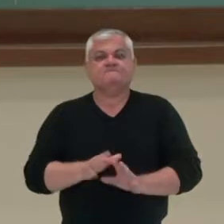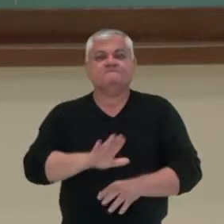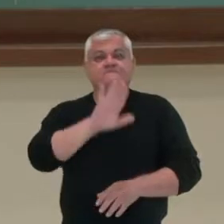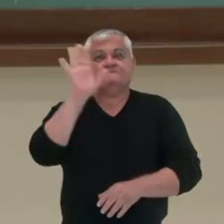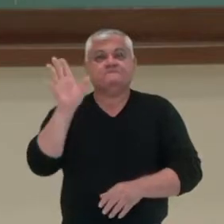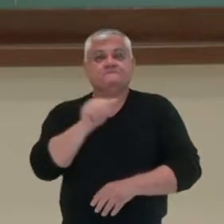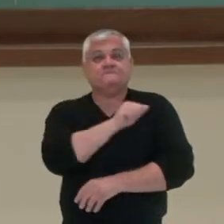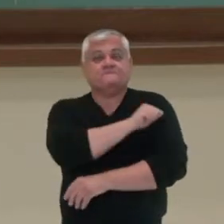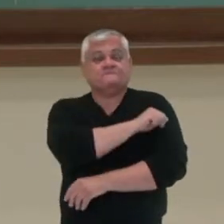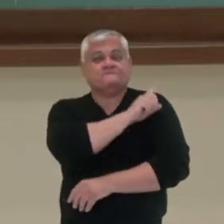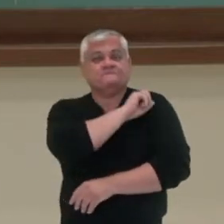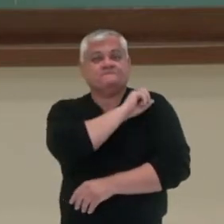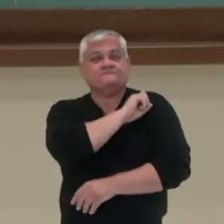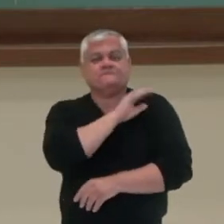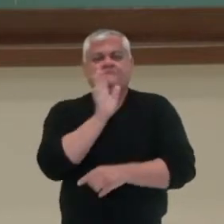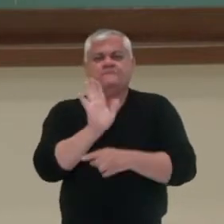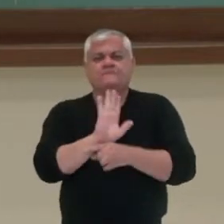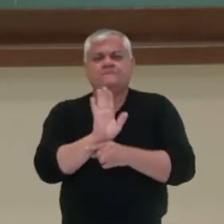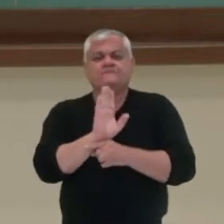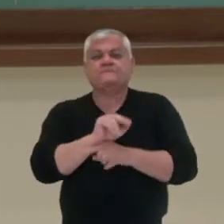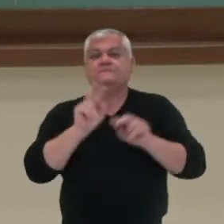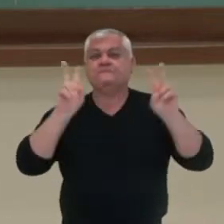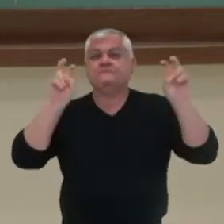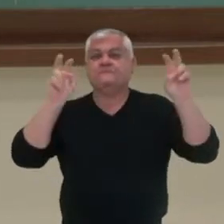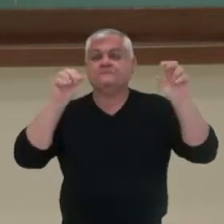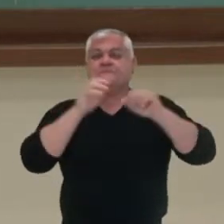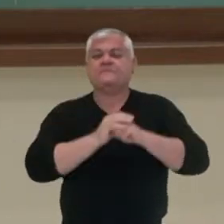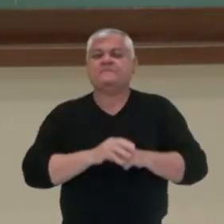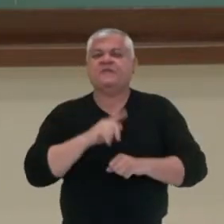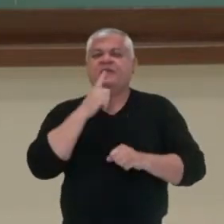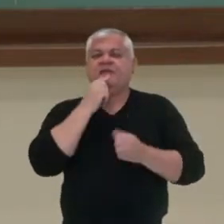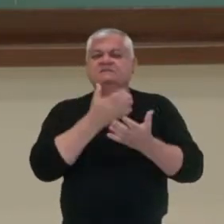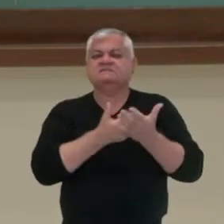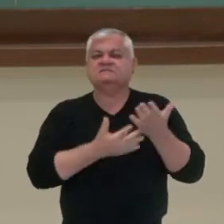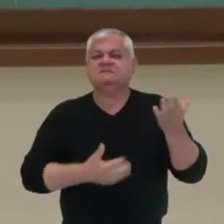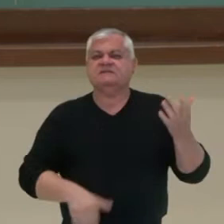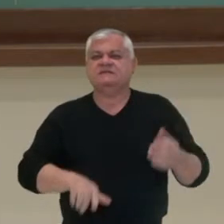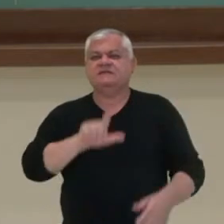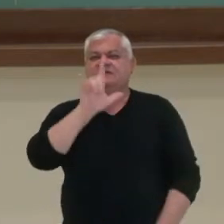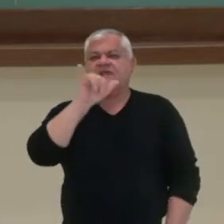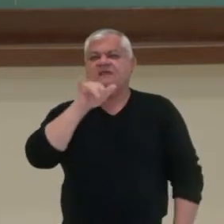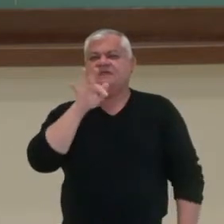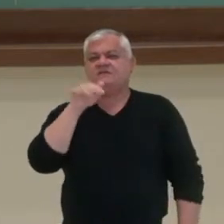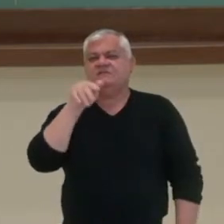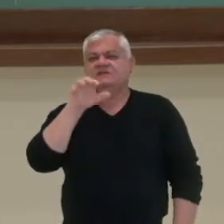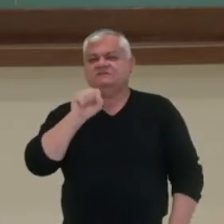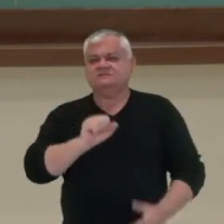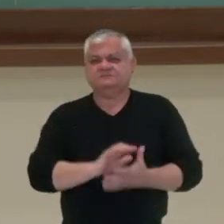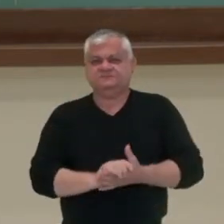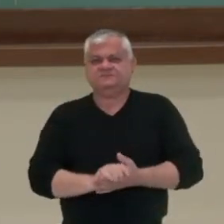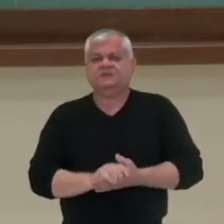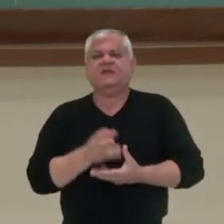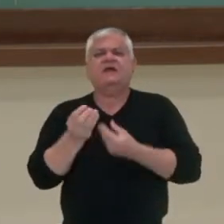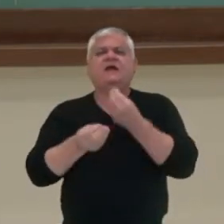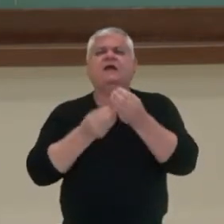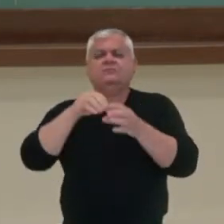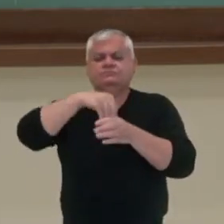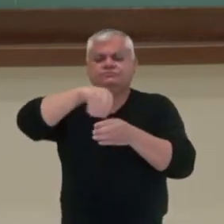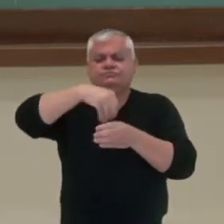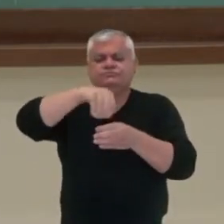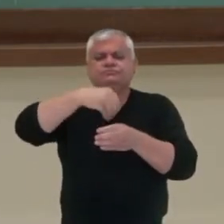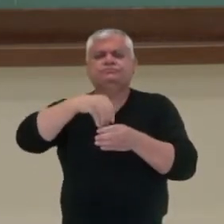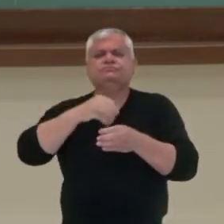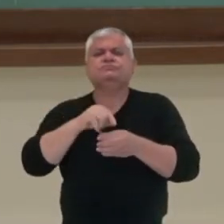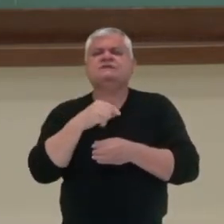Olá, estudantes da primeira série! Nesse vídeo nós vamos falar sobre sangue e linfa. Então, onde é formado o sangue? Lá no